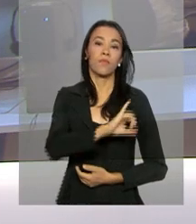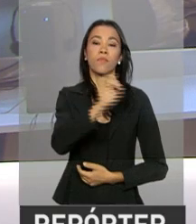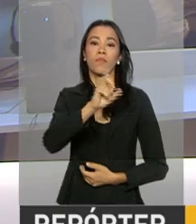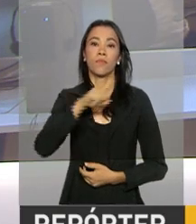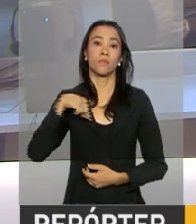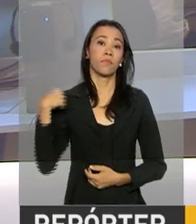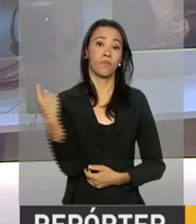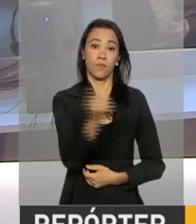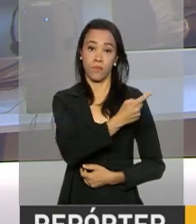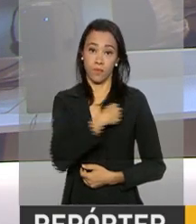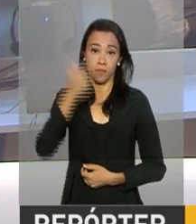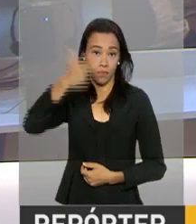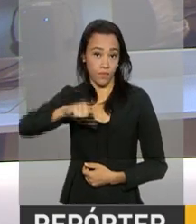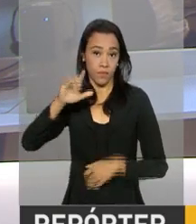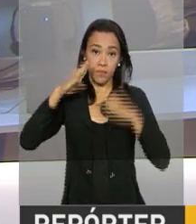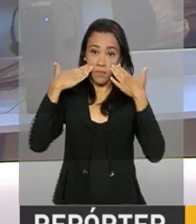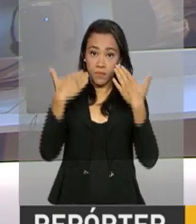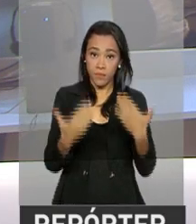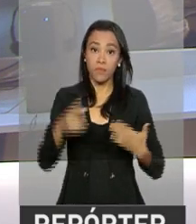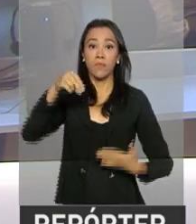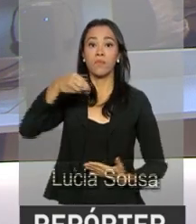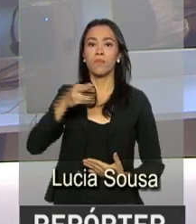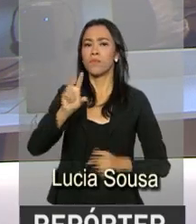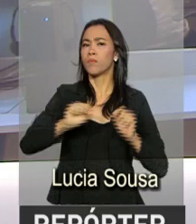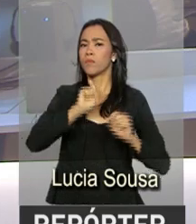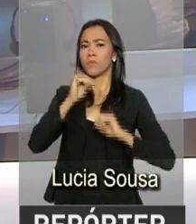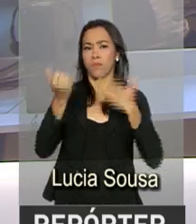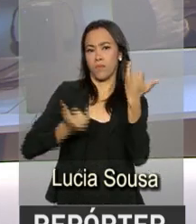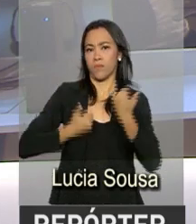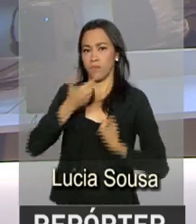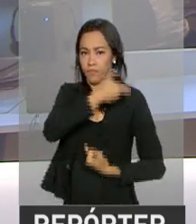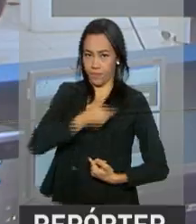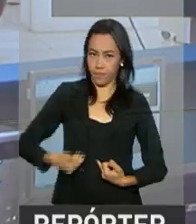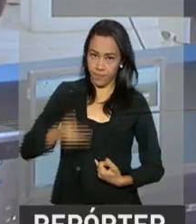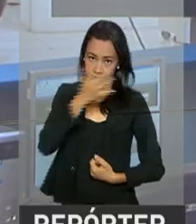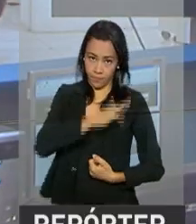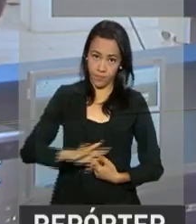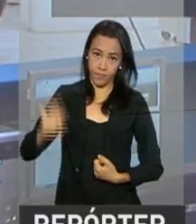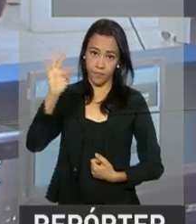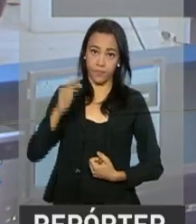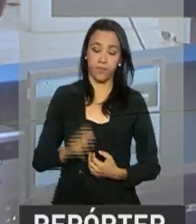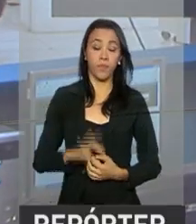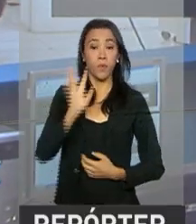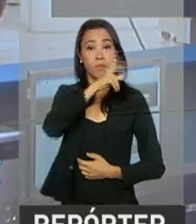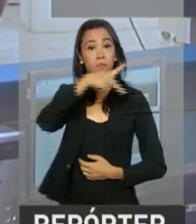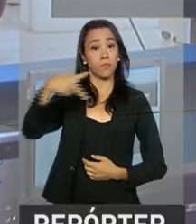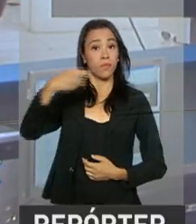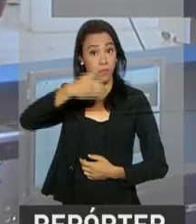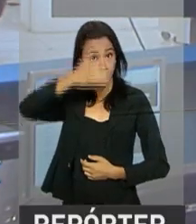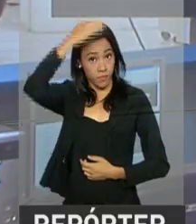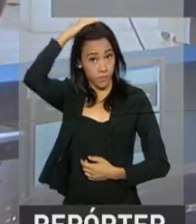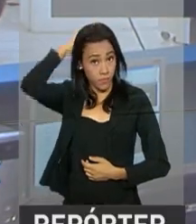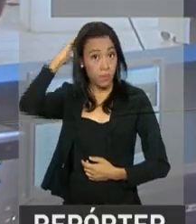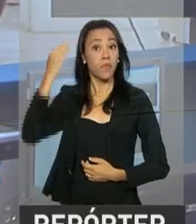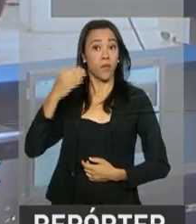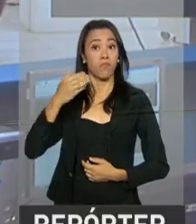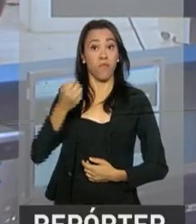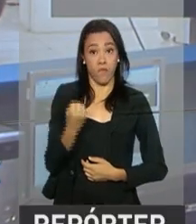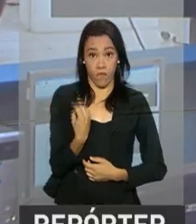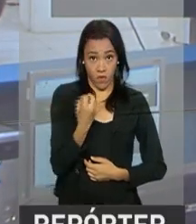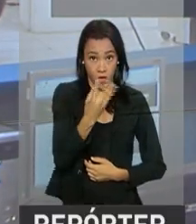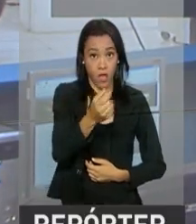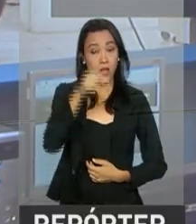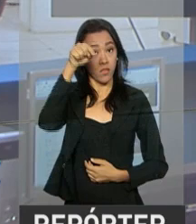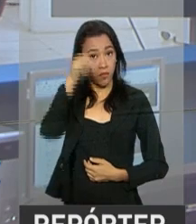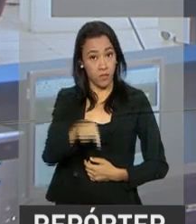Olá no ar mais uma edição do repórter NBR com as notícias do governo federal o presidente Michel Temer viaja para Nova York neste